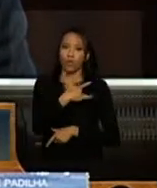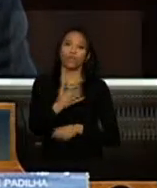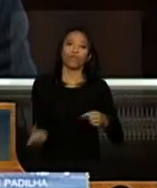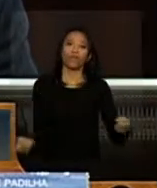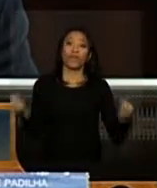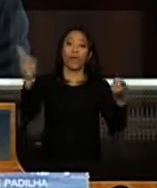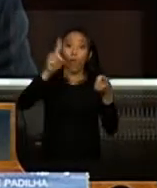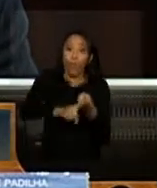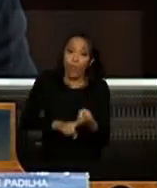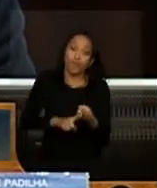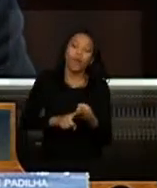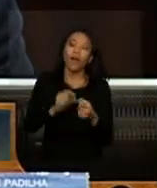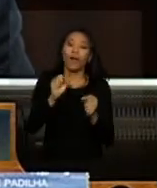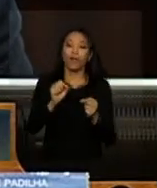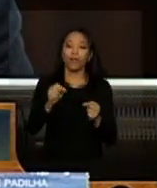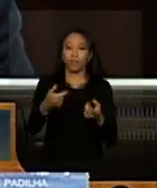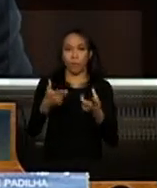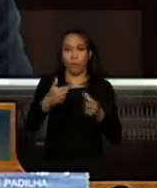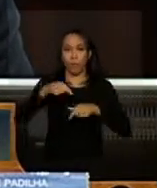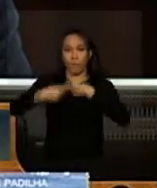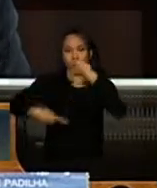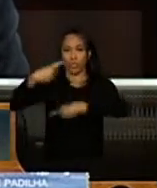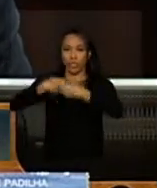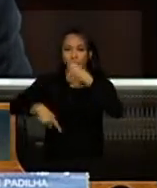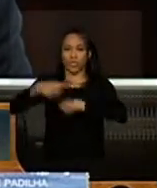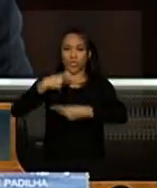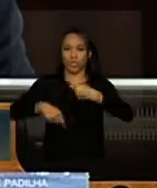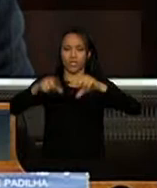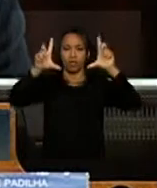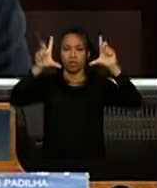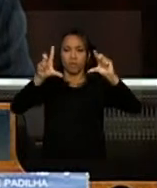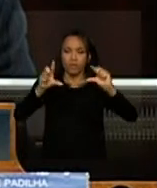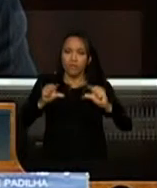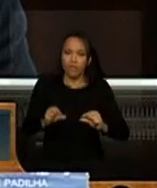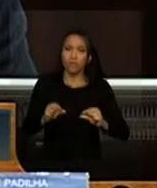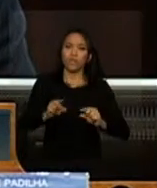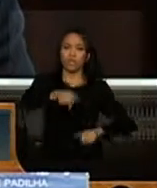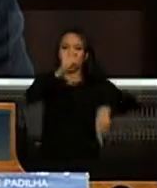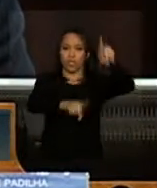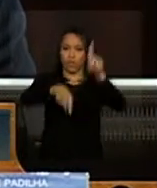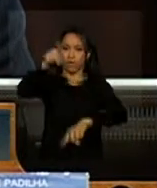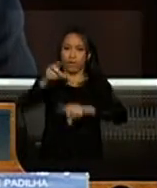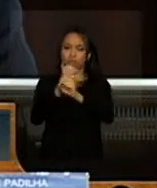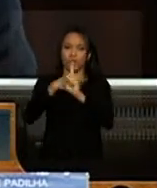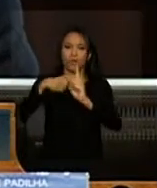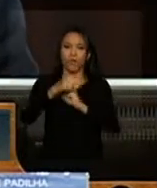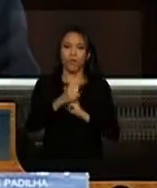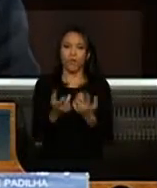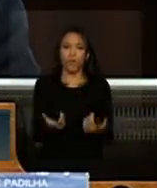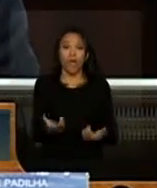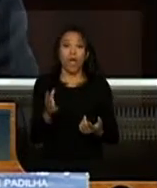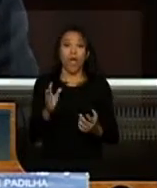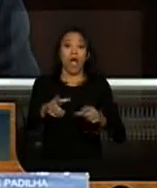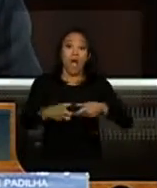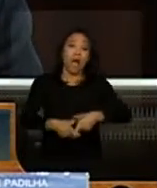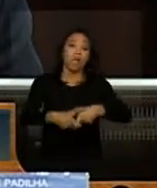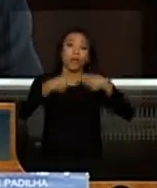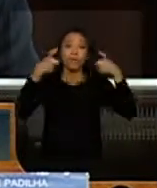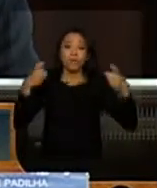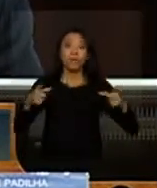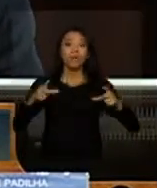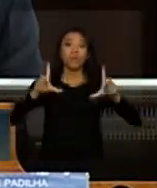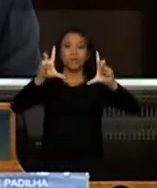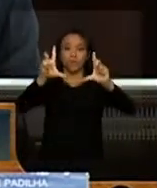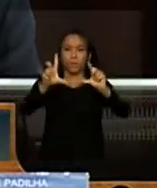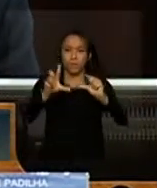de políticas sociais de redução da pobreza e da desigualdade. Não é à toa que a maior parte dessa redução,